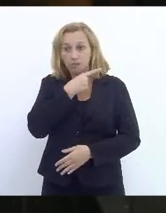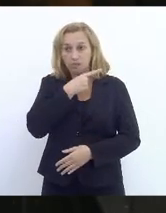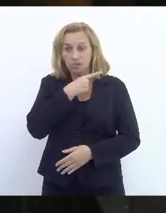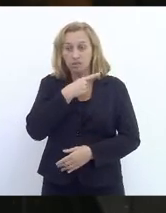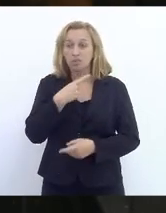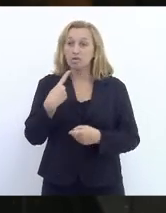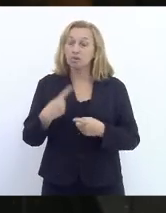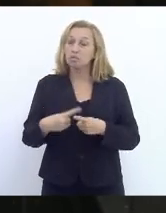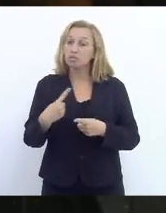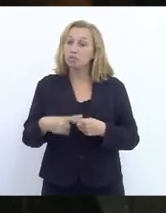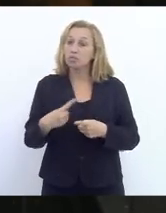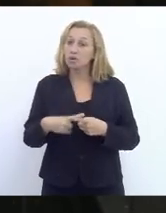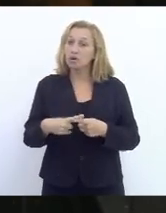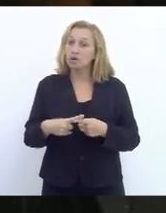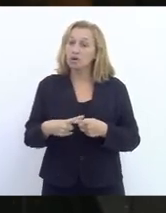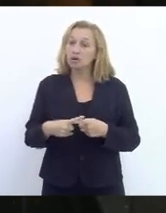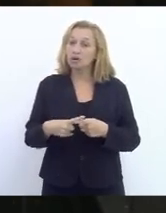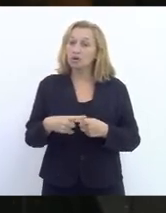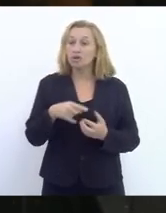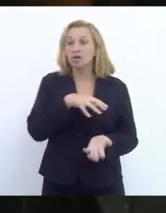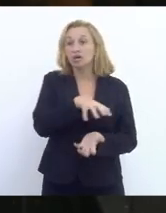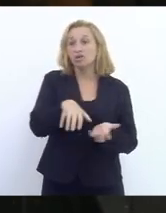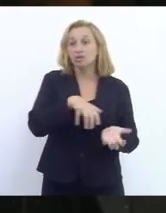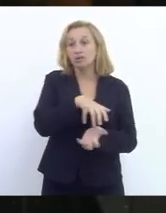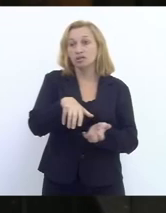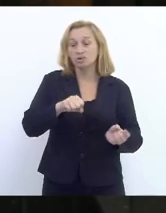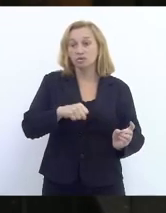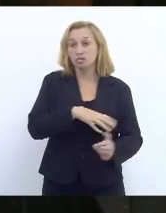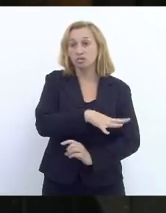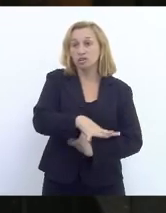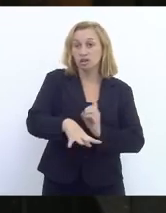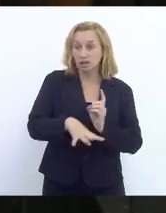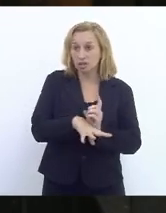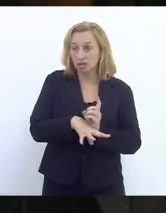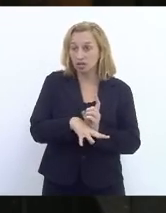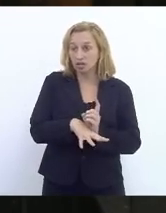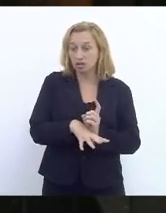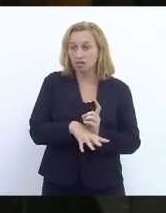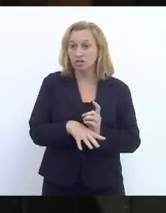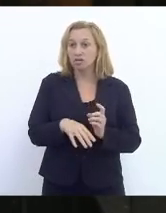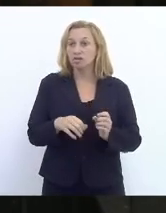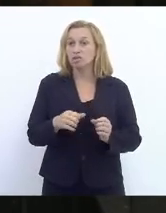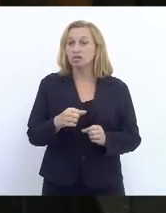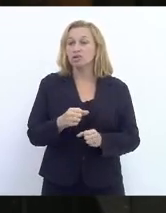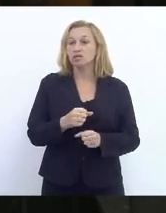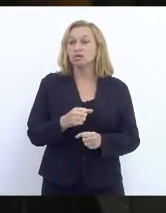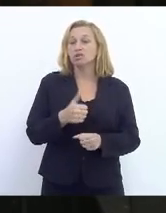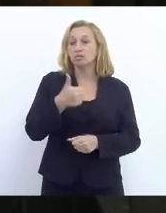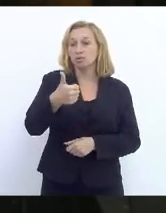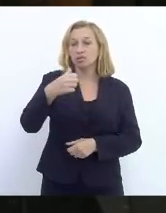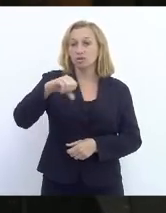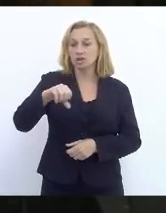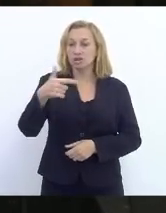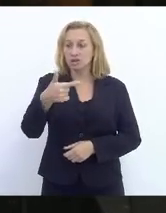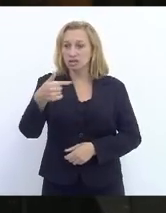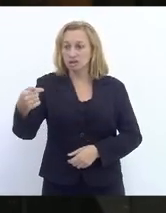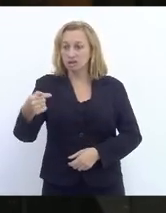por causa da revolução socialista bolchevique de 17917